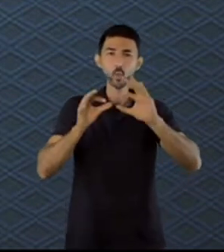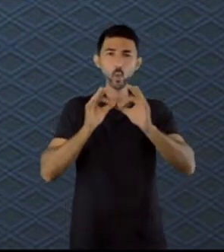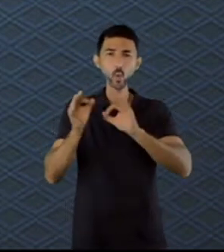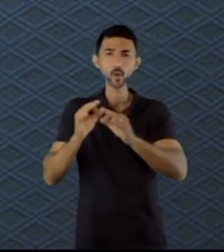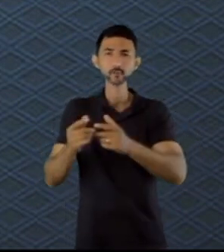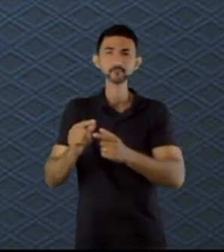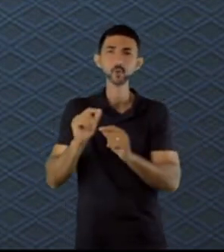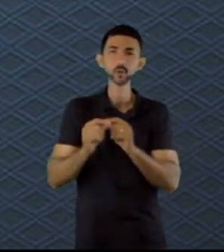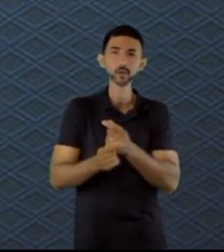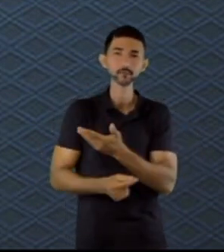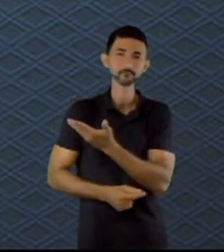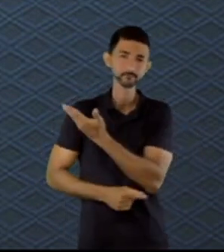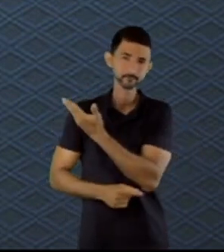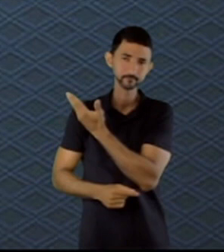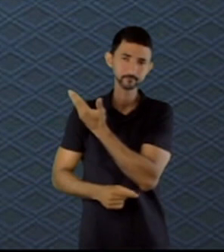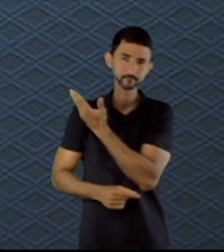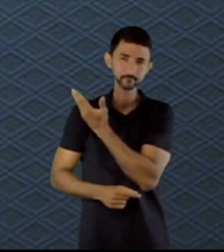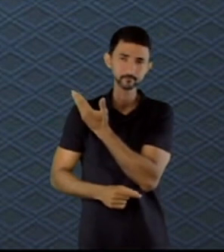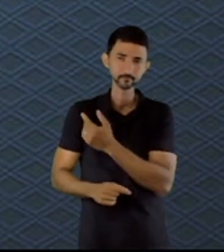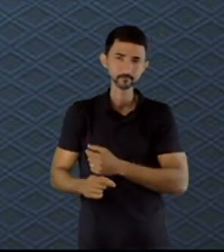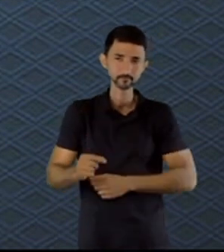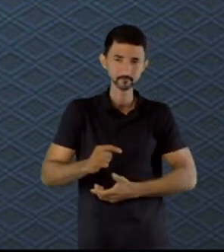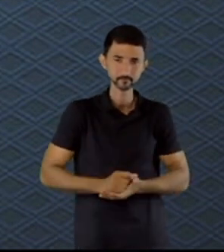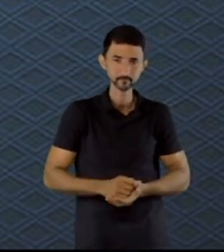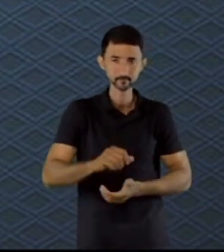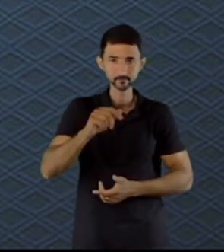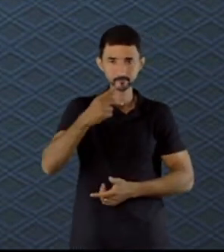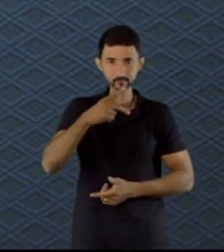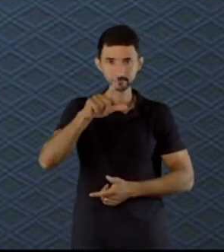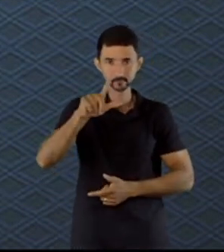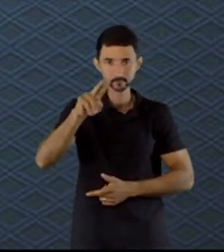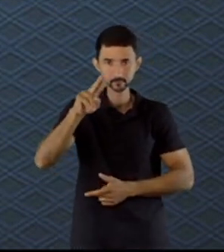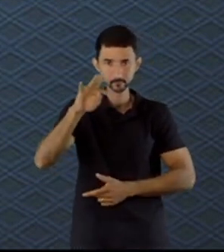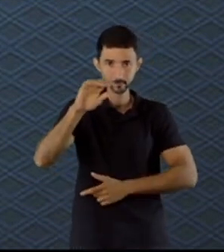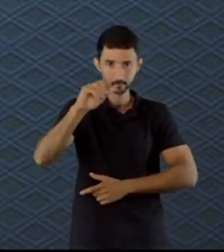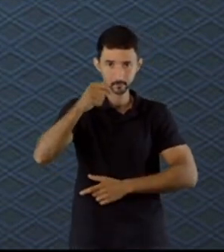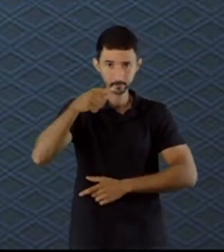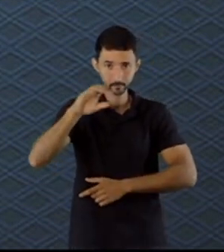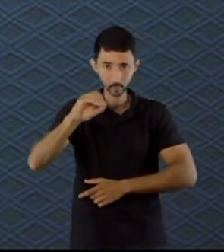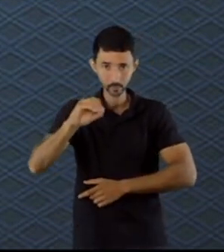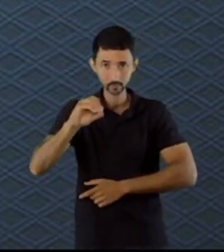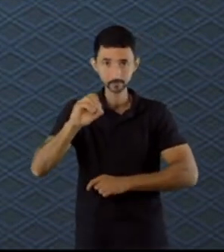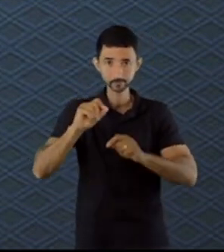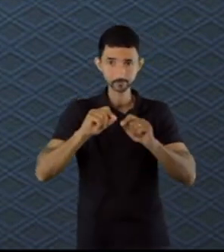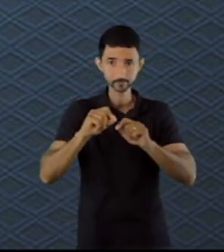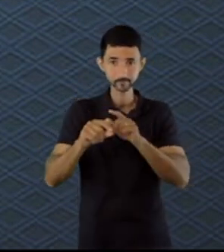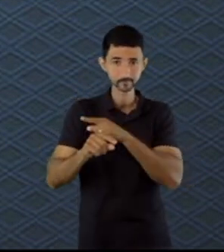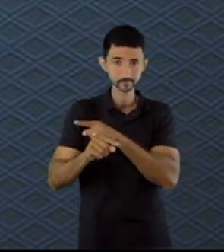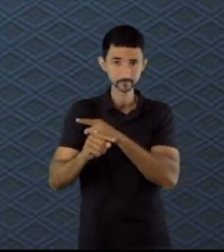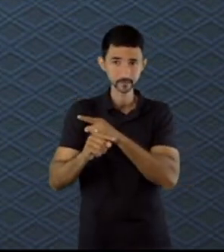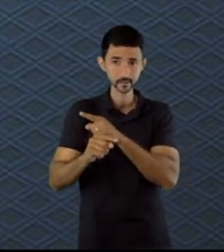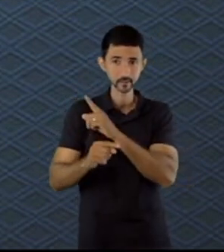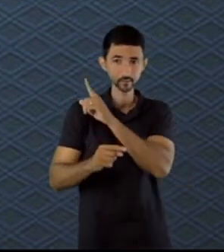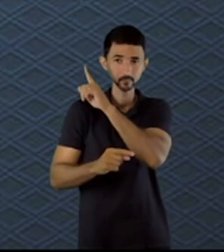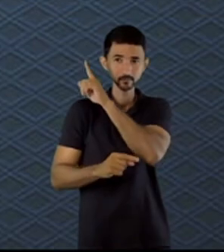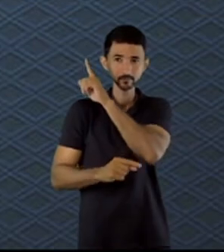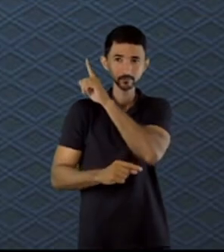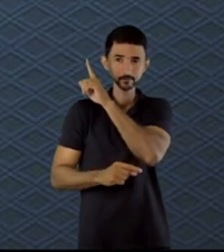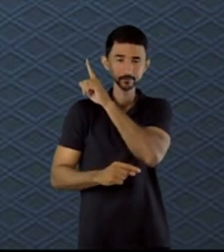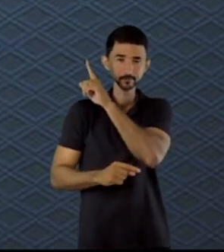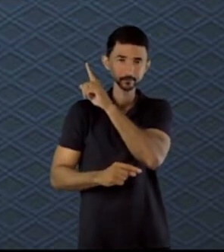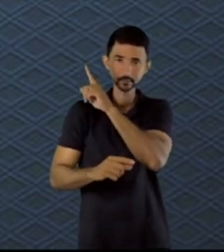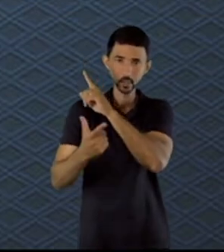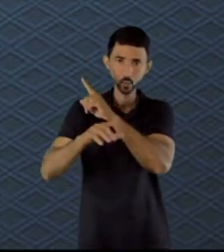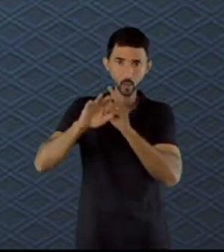esquema, que é o planeta Plutão, que é este último aqui. Este planeta, ele deixou de ser um planeta do